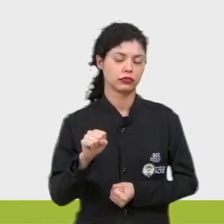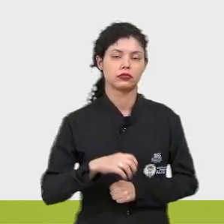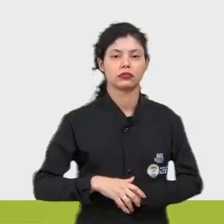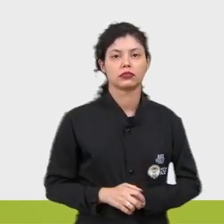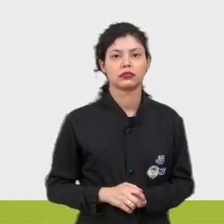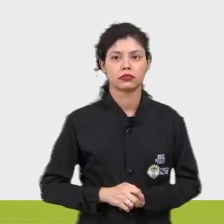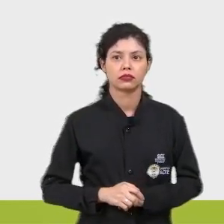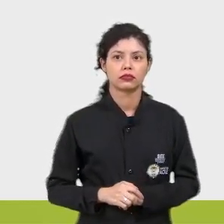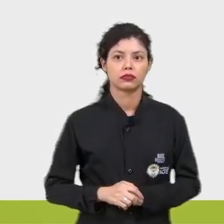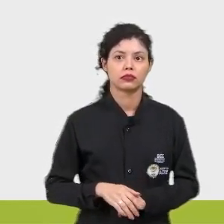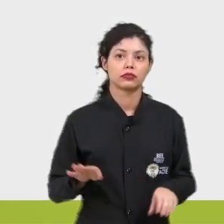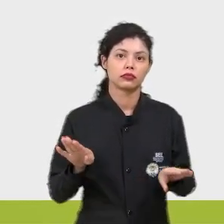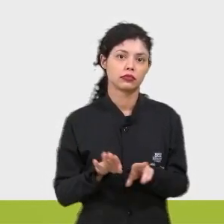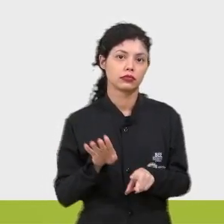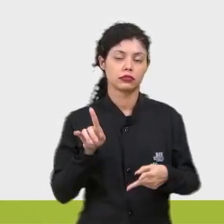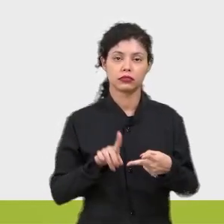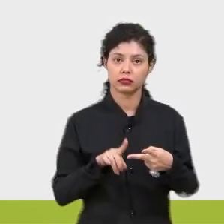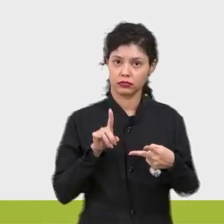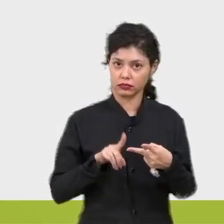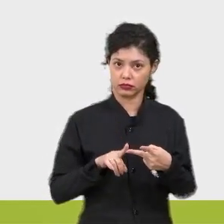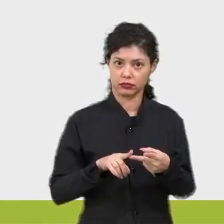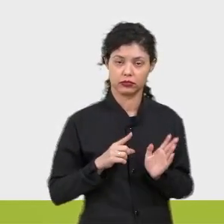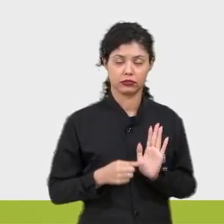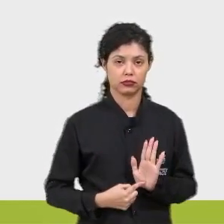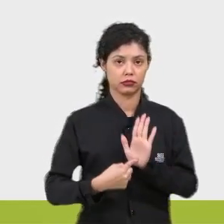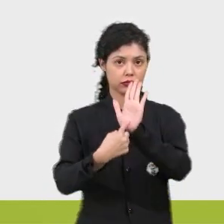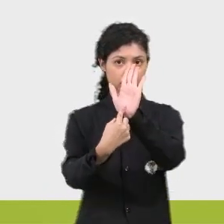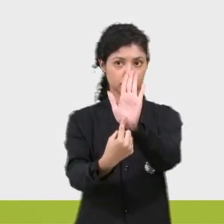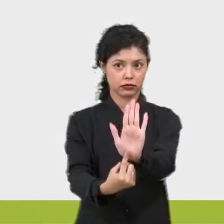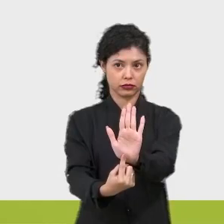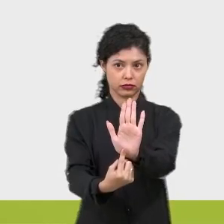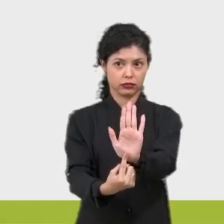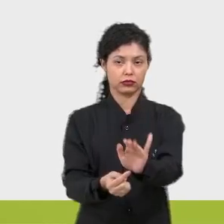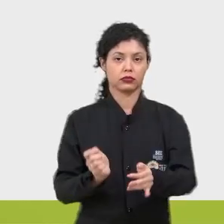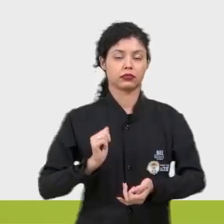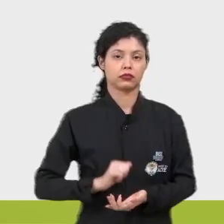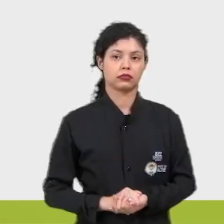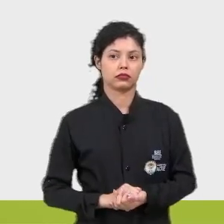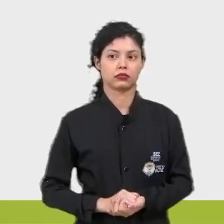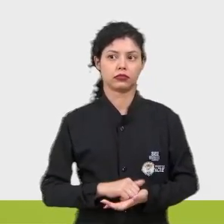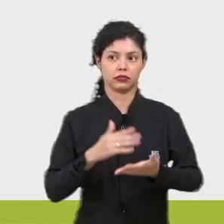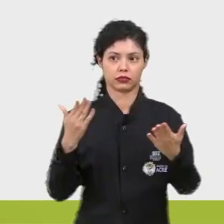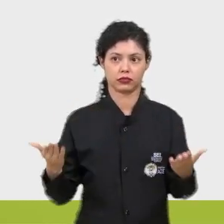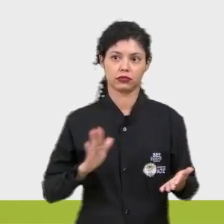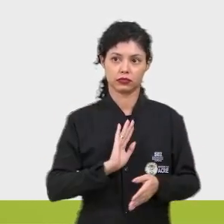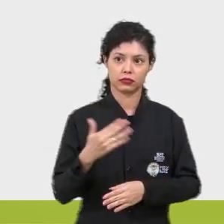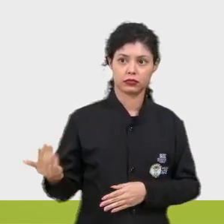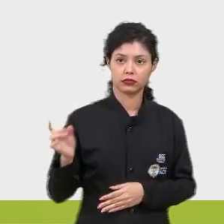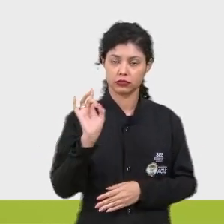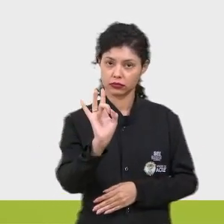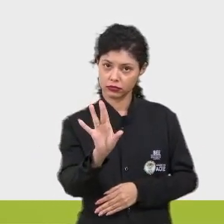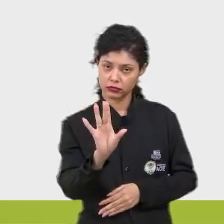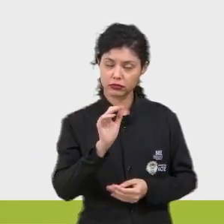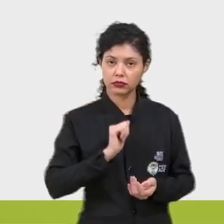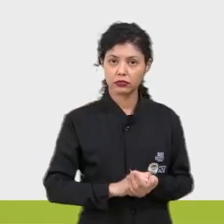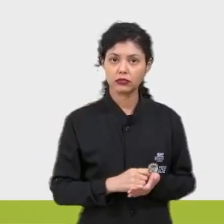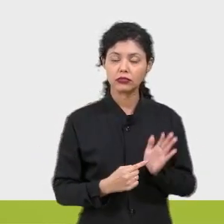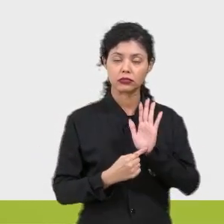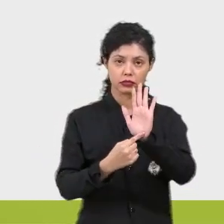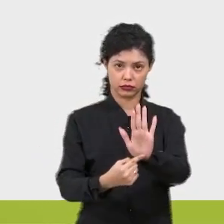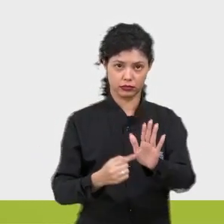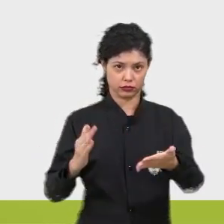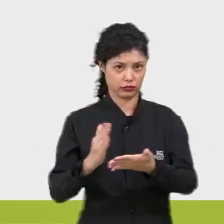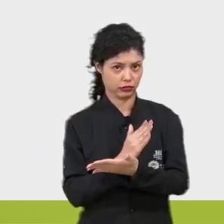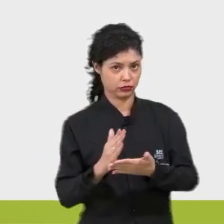Isso. Nós temos também o texto expositivo, a exposição, quando apenas a apresentação